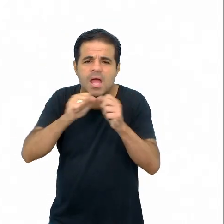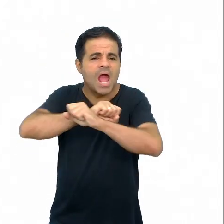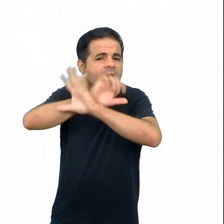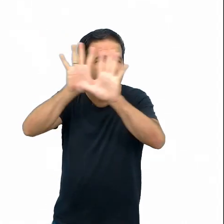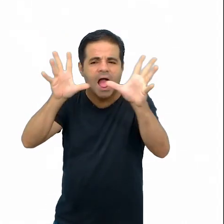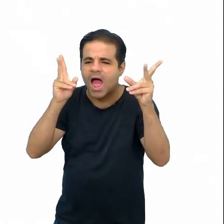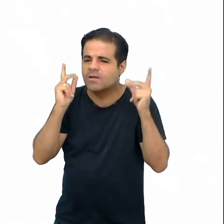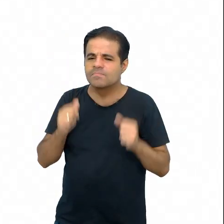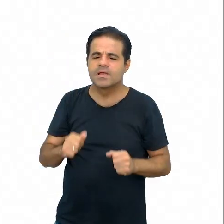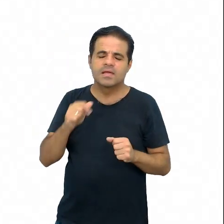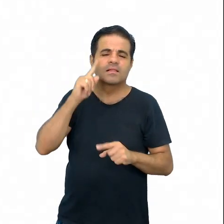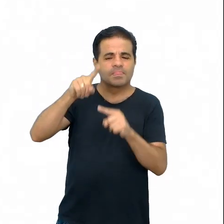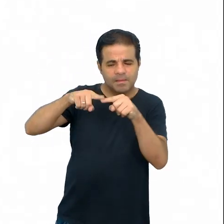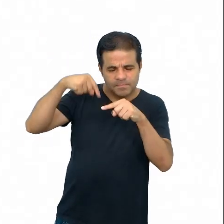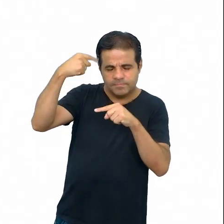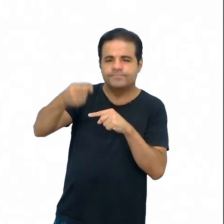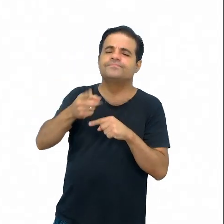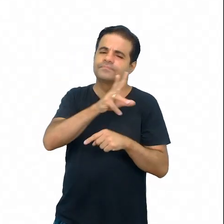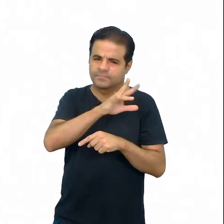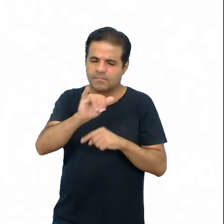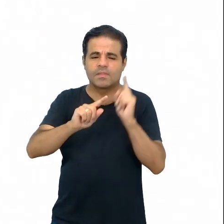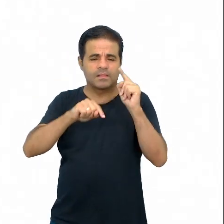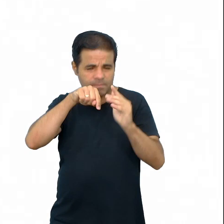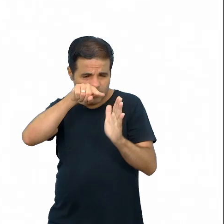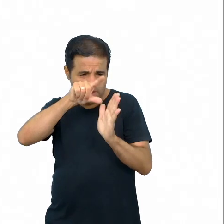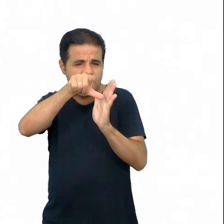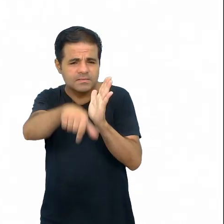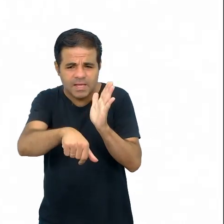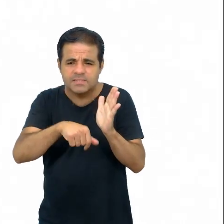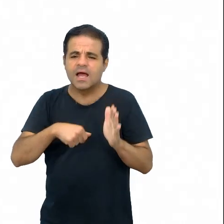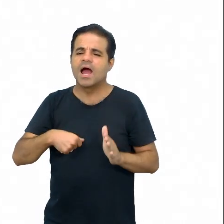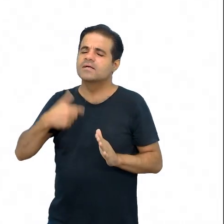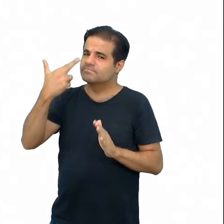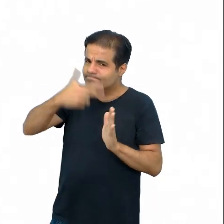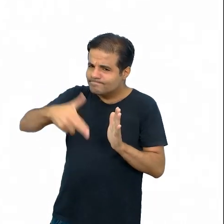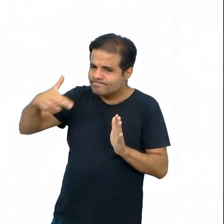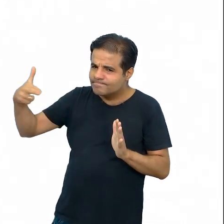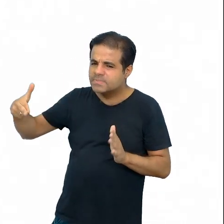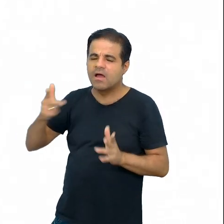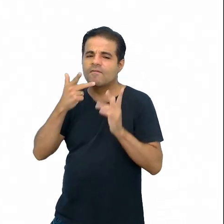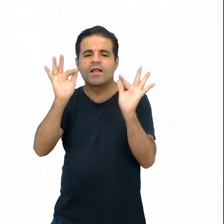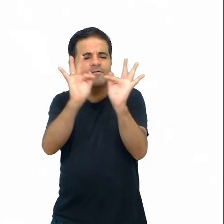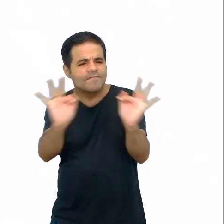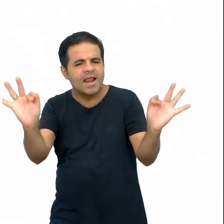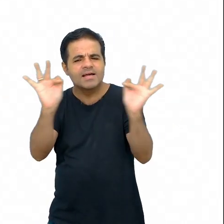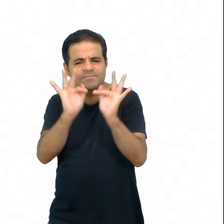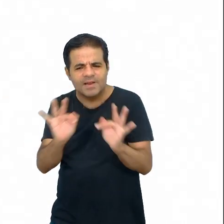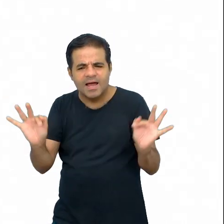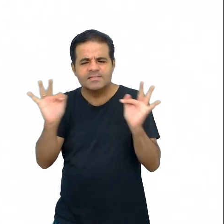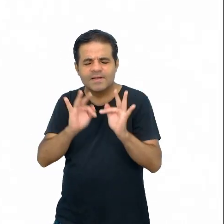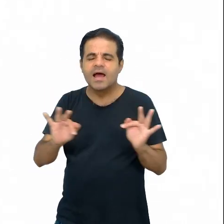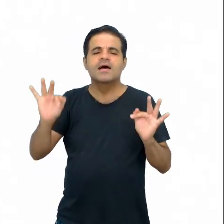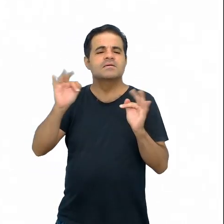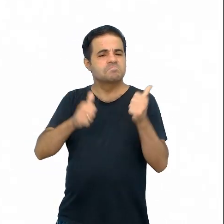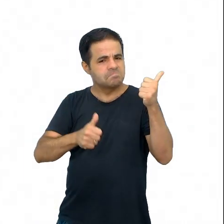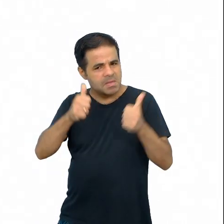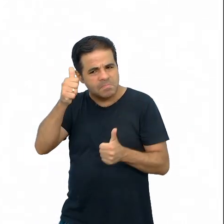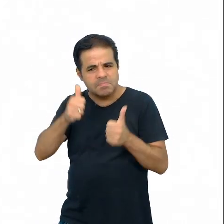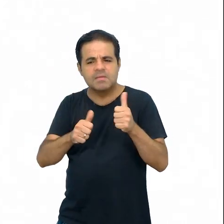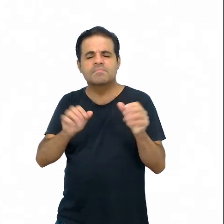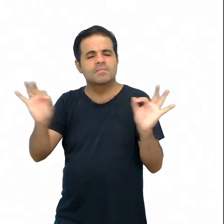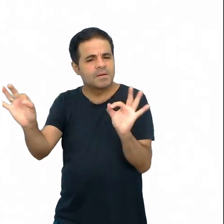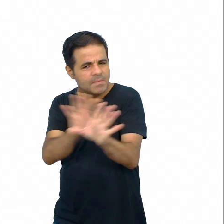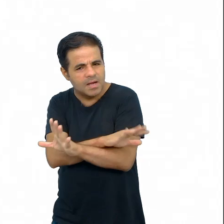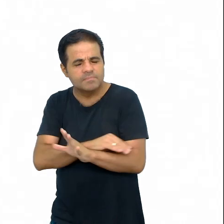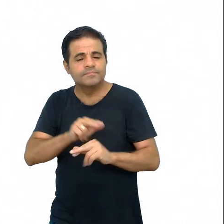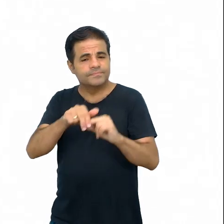entendidas, né, e depois vão mais tarde produzir e repetir algumas frases mais elaboradas, né,